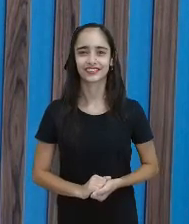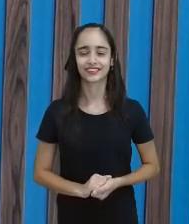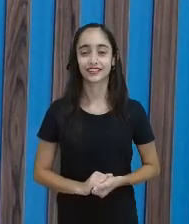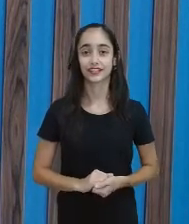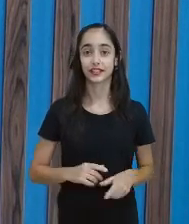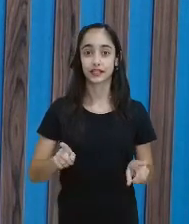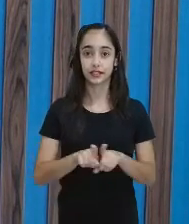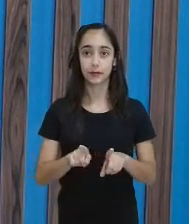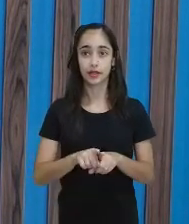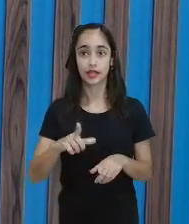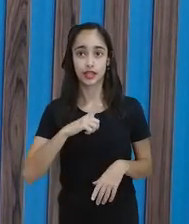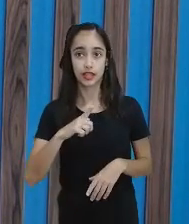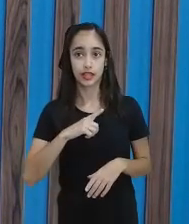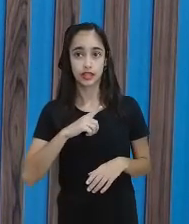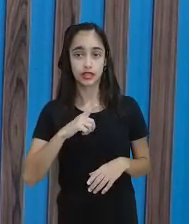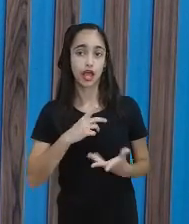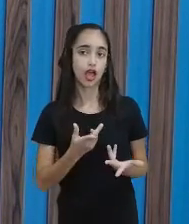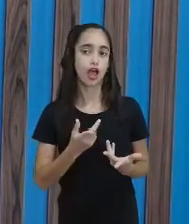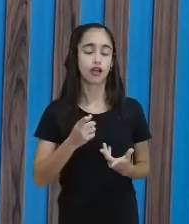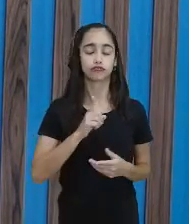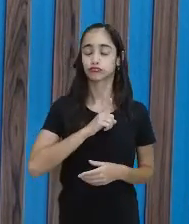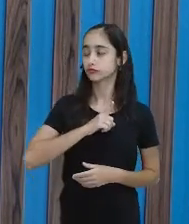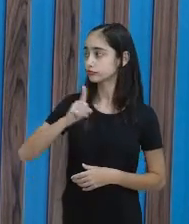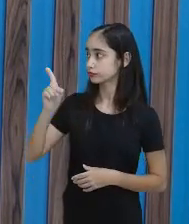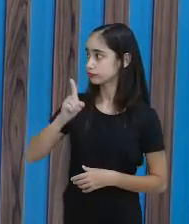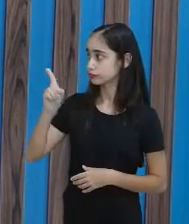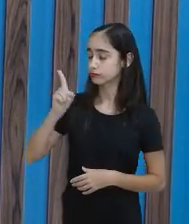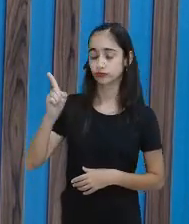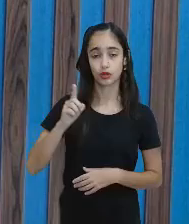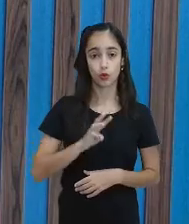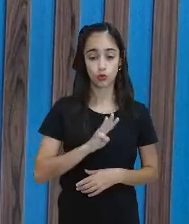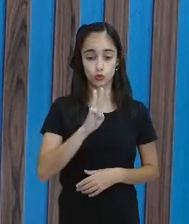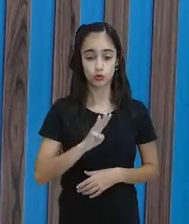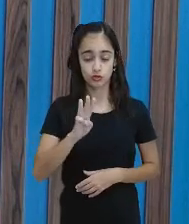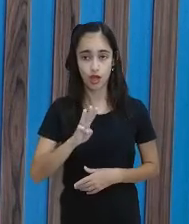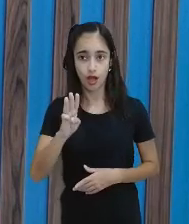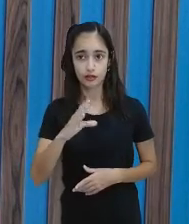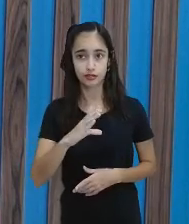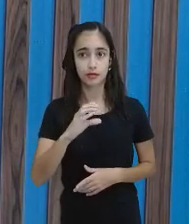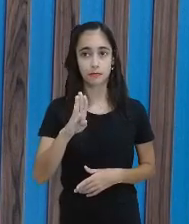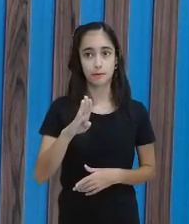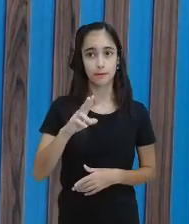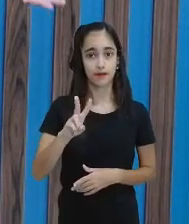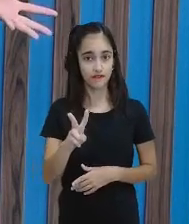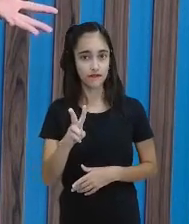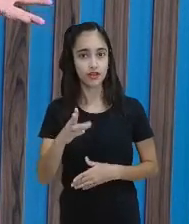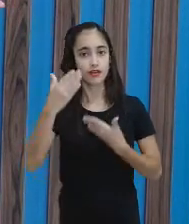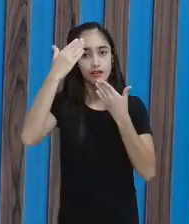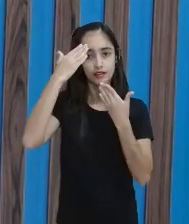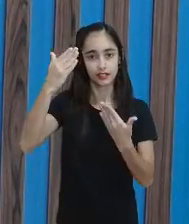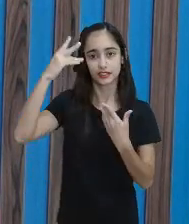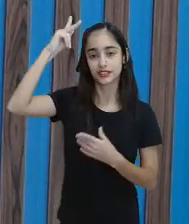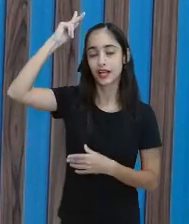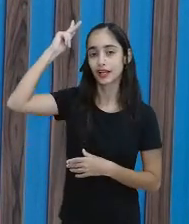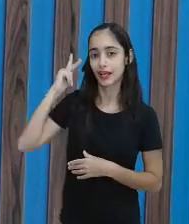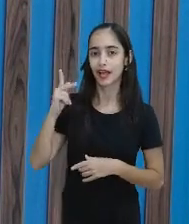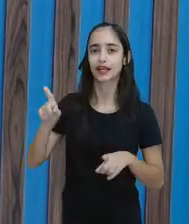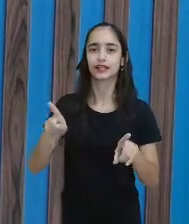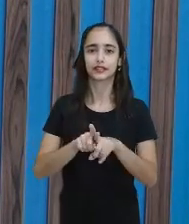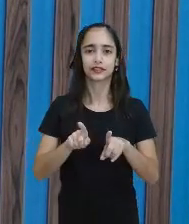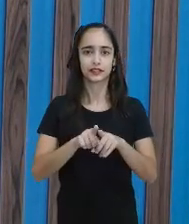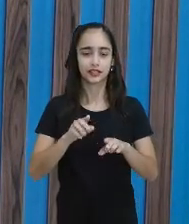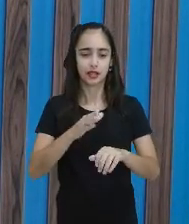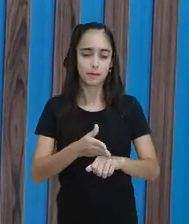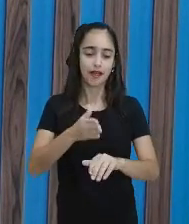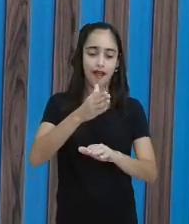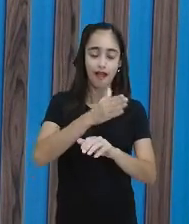nossas referências, né? O site da CBV, se vocês quiserem acessar. Já vou agradecendo a Karen, né? A Deivinho e